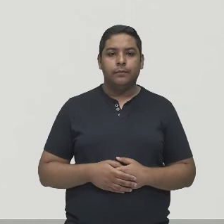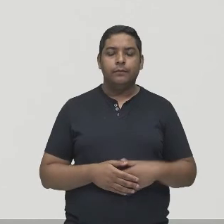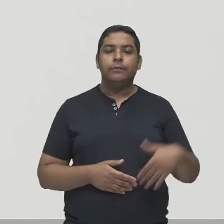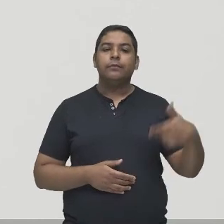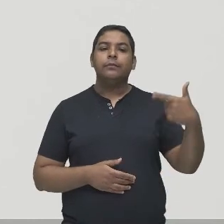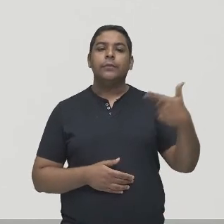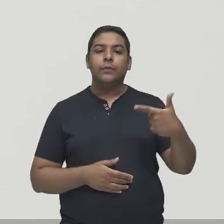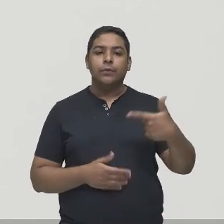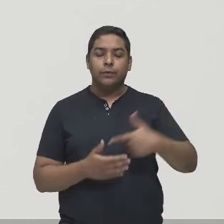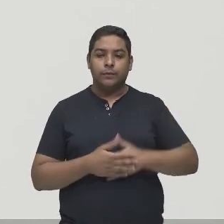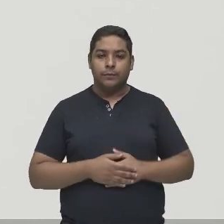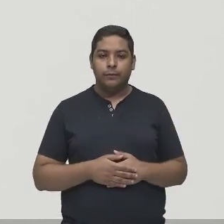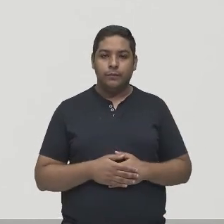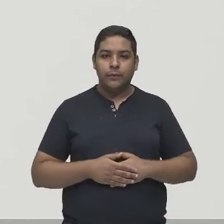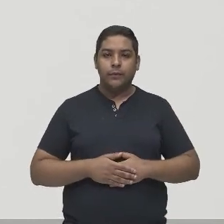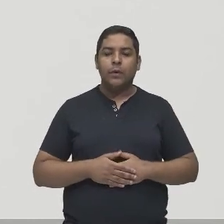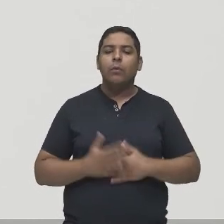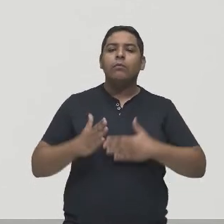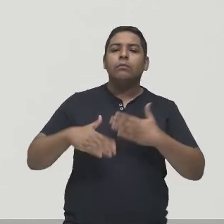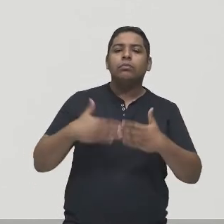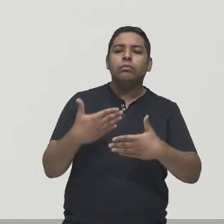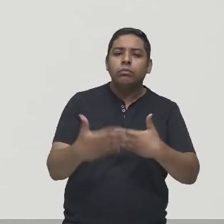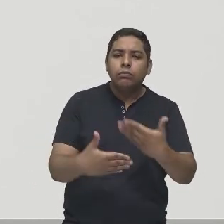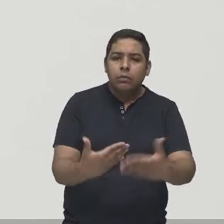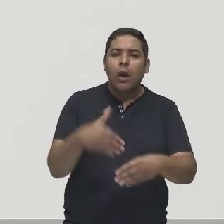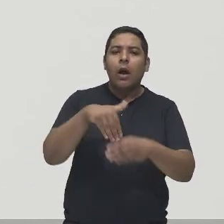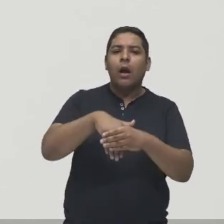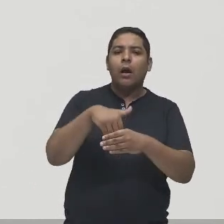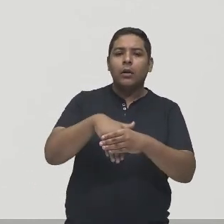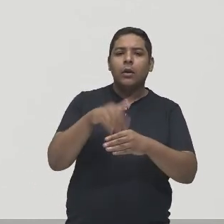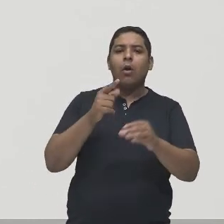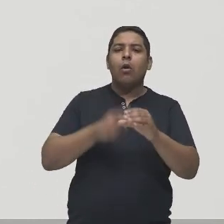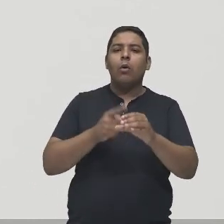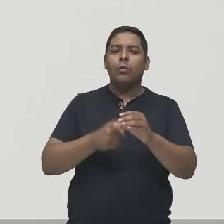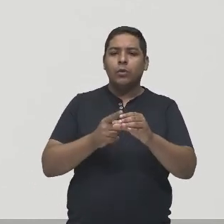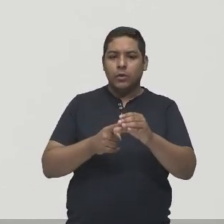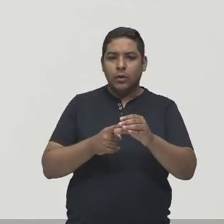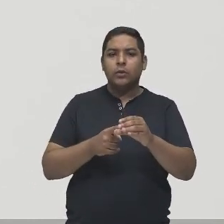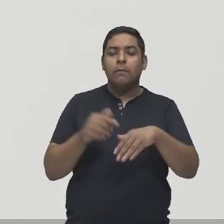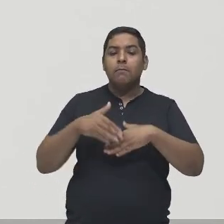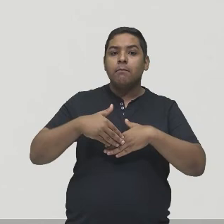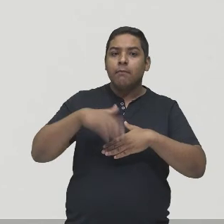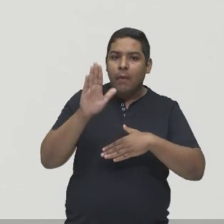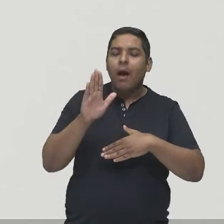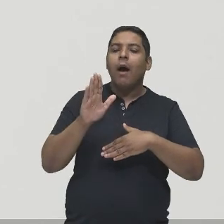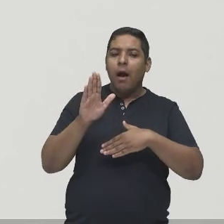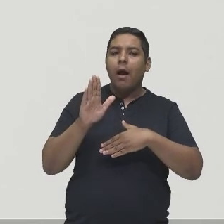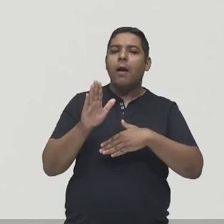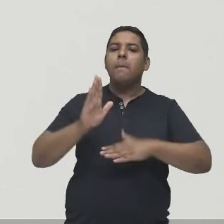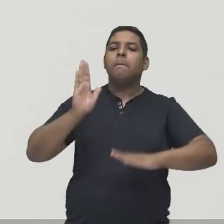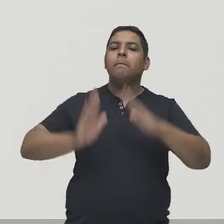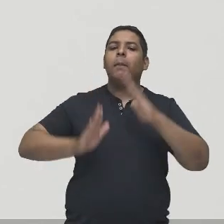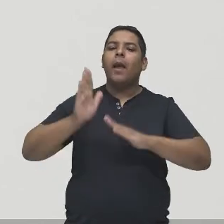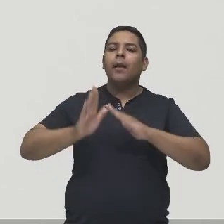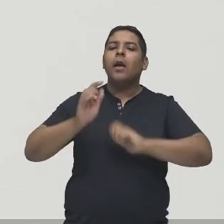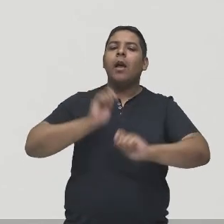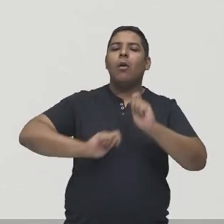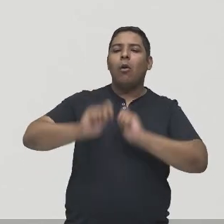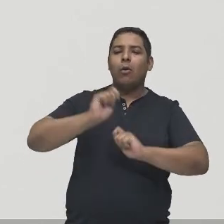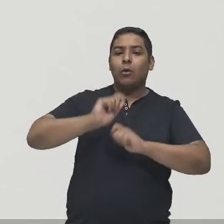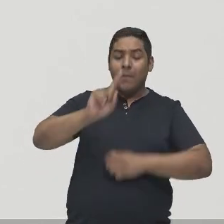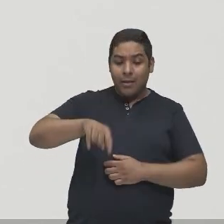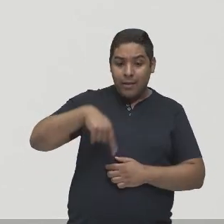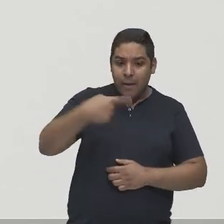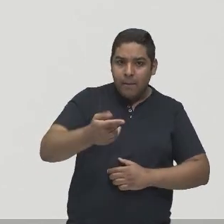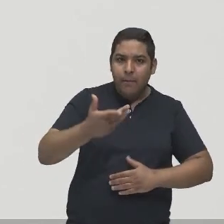2. Como o avanço eleitoral dos comunistas é sempre maior em época de crise econômica e social, o período posterior, quer dizer,